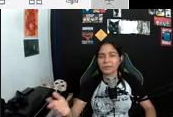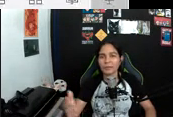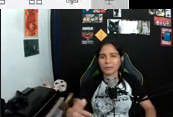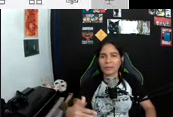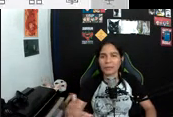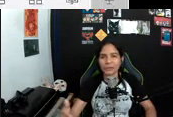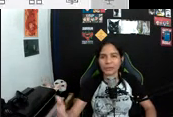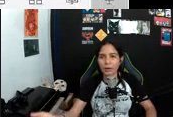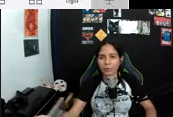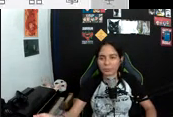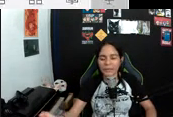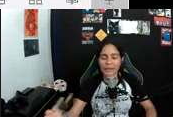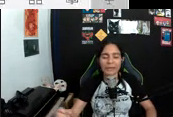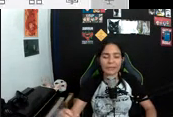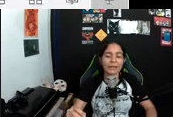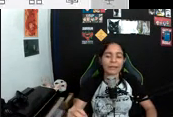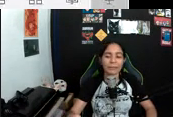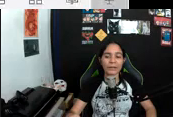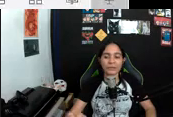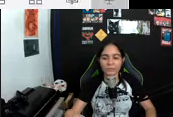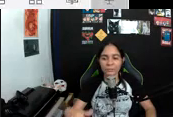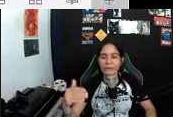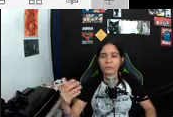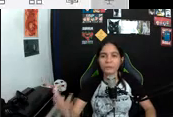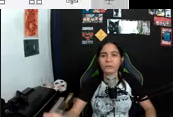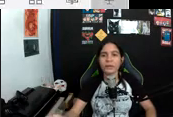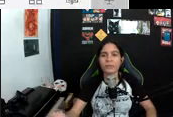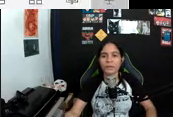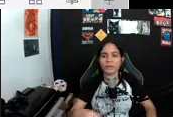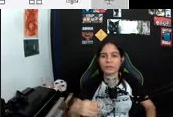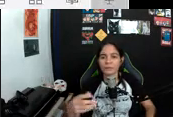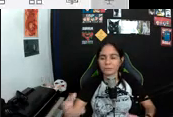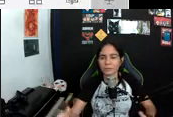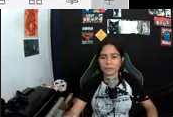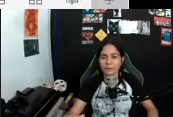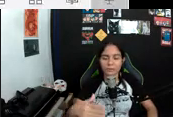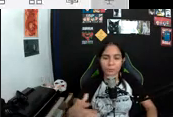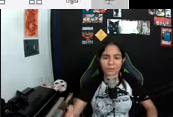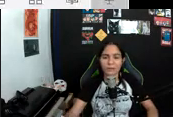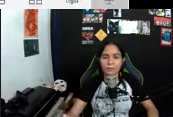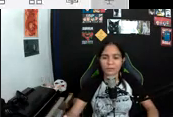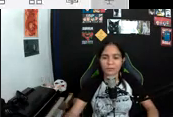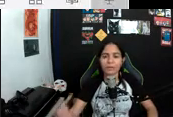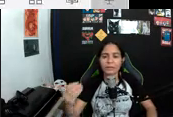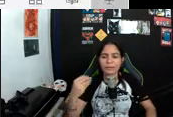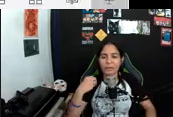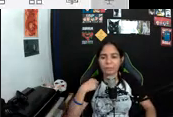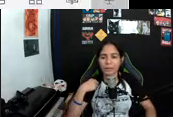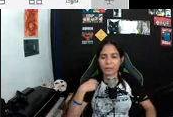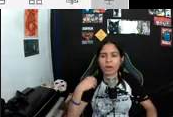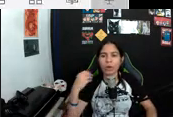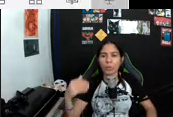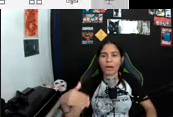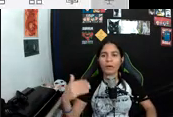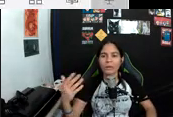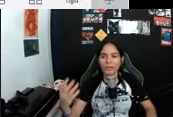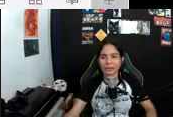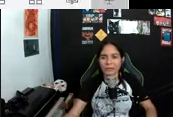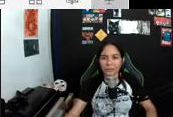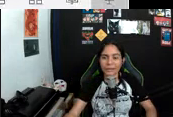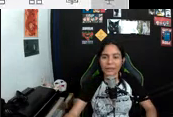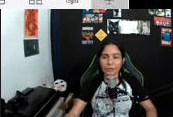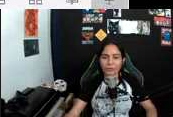ele identificar se ele tem alergia a algum deles, né? Mas também futuramente ter uma situação dele saber